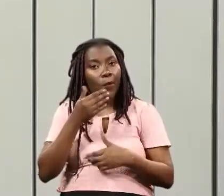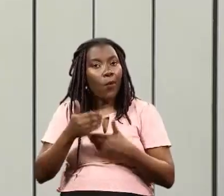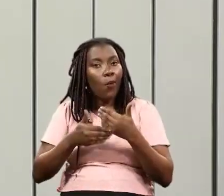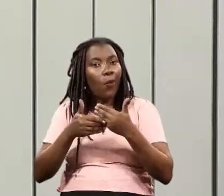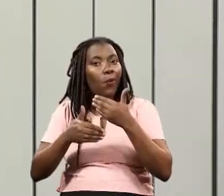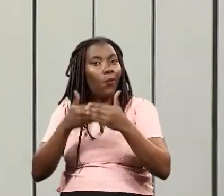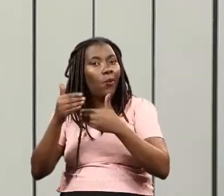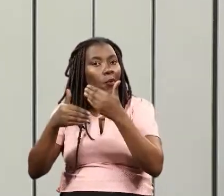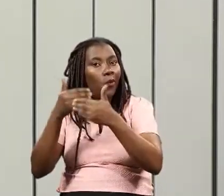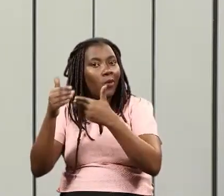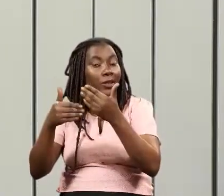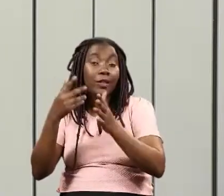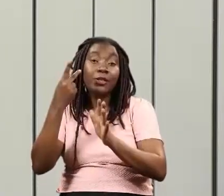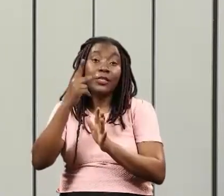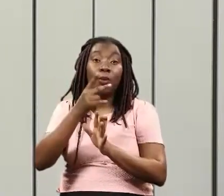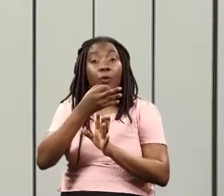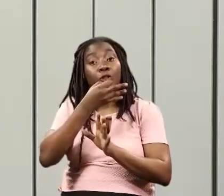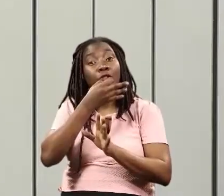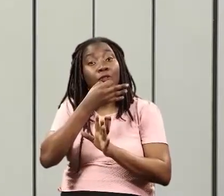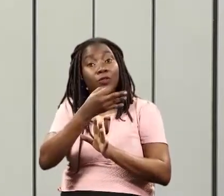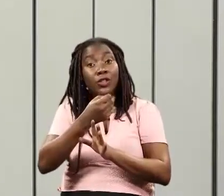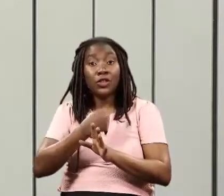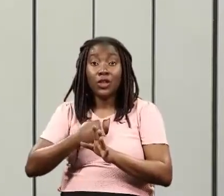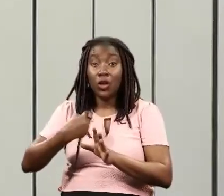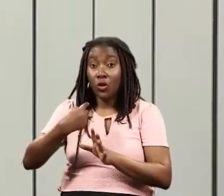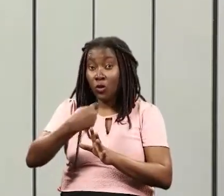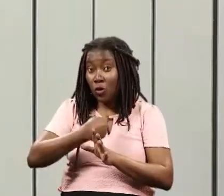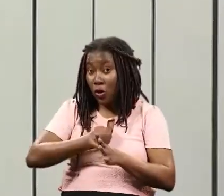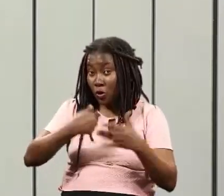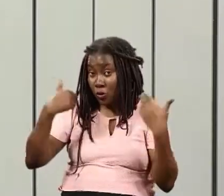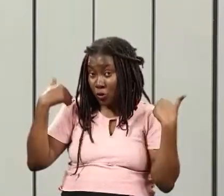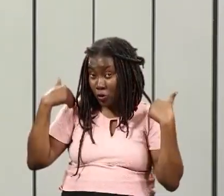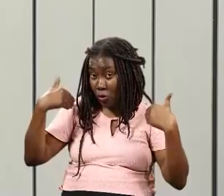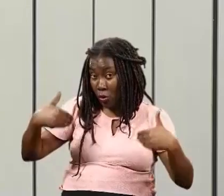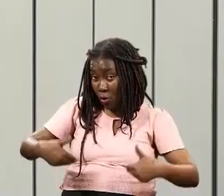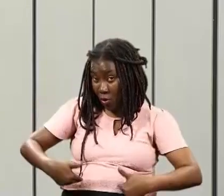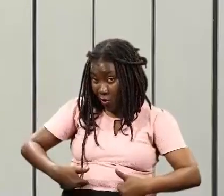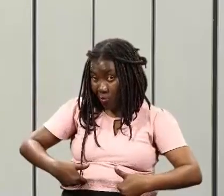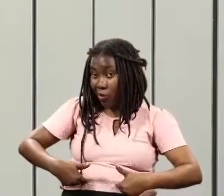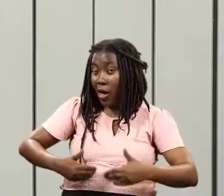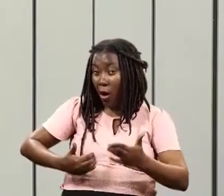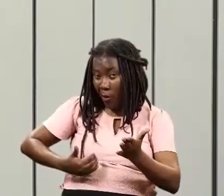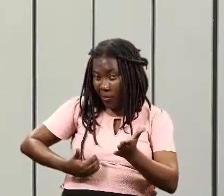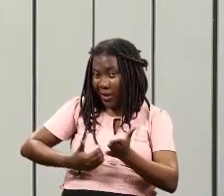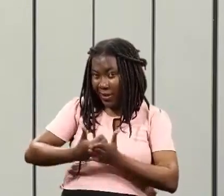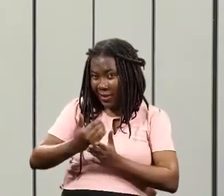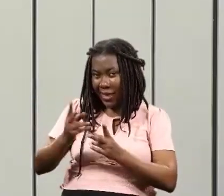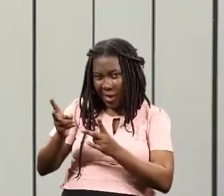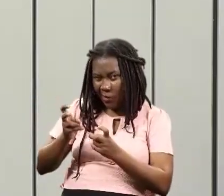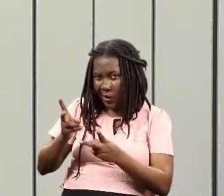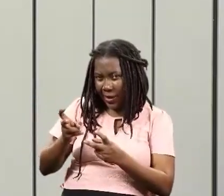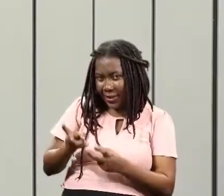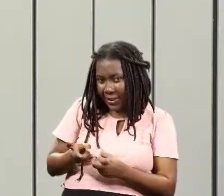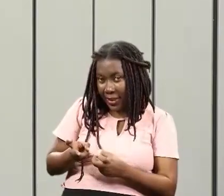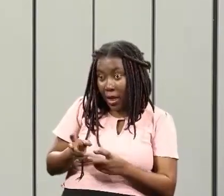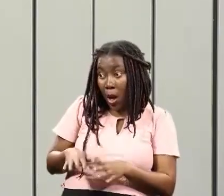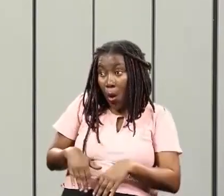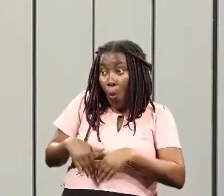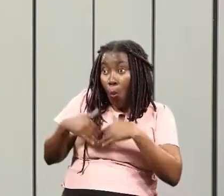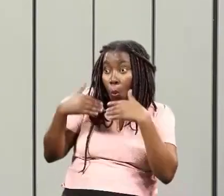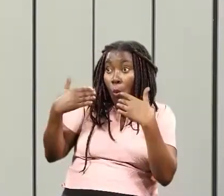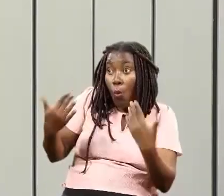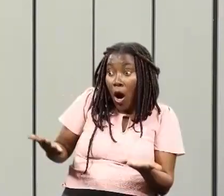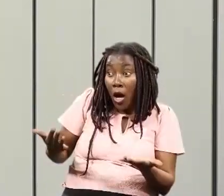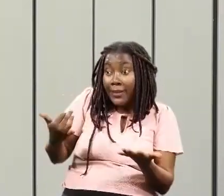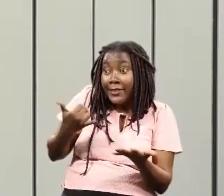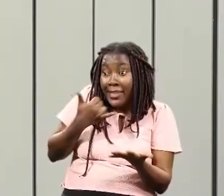né? Então, no seu ponto de vista, os nossos corpos, eles estão começando a reconhecer quando os nossos